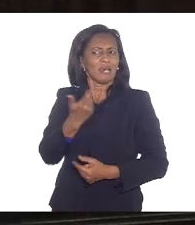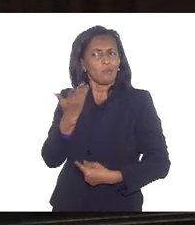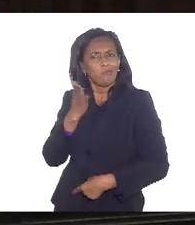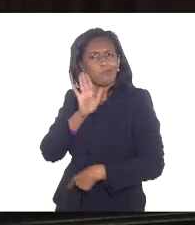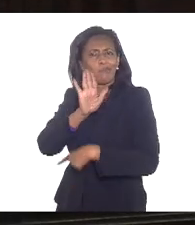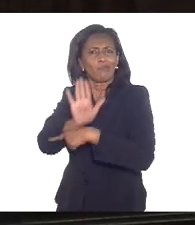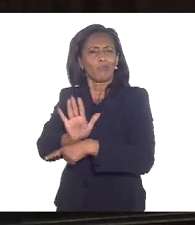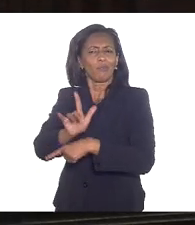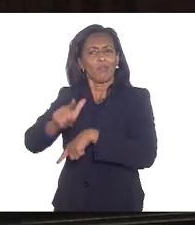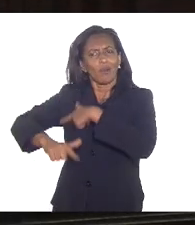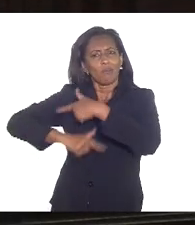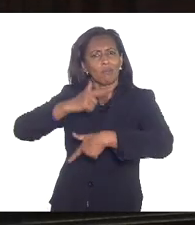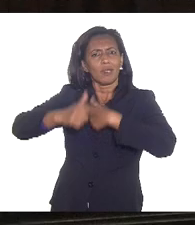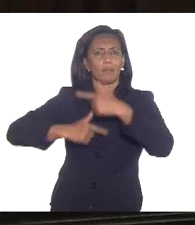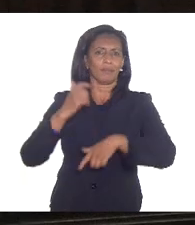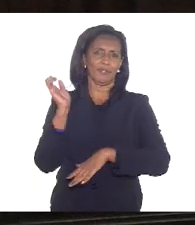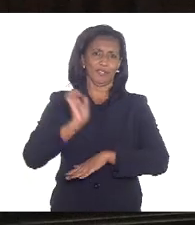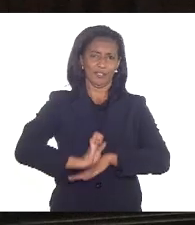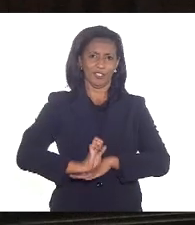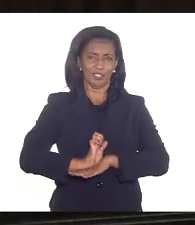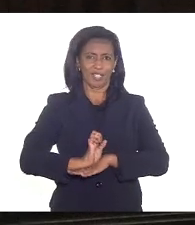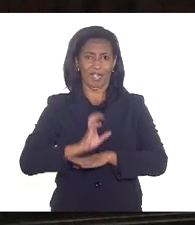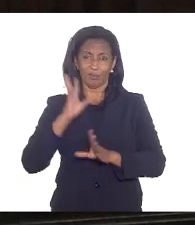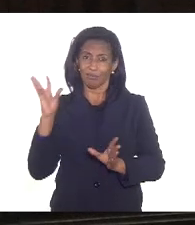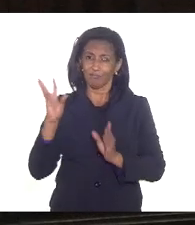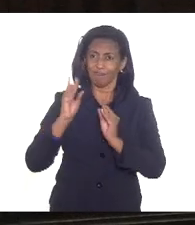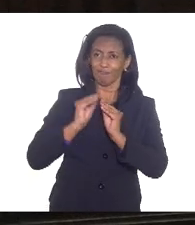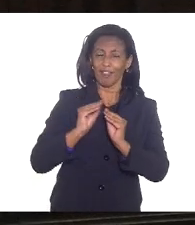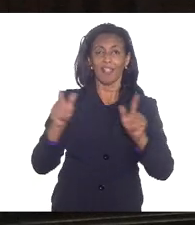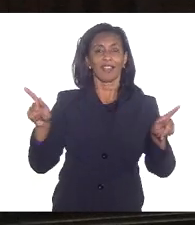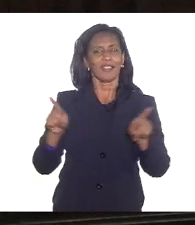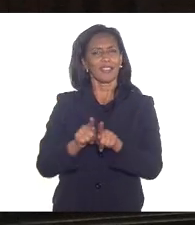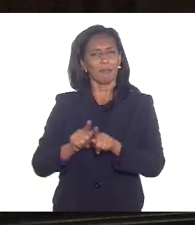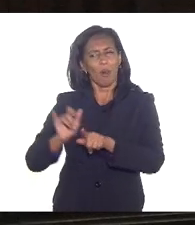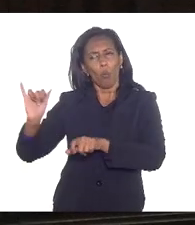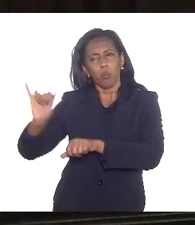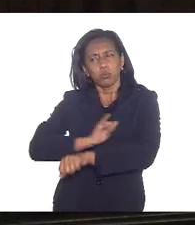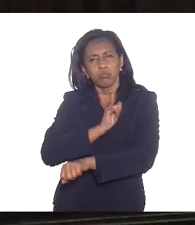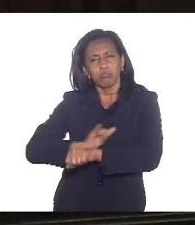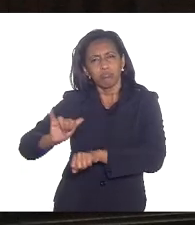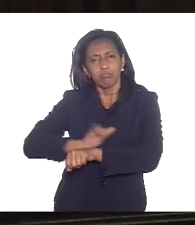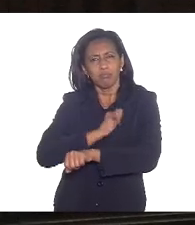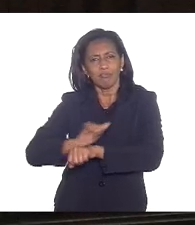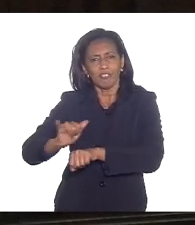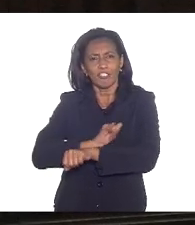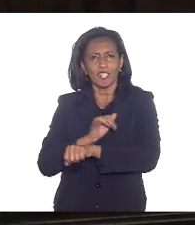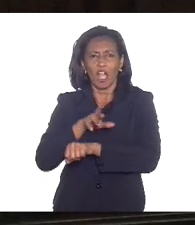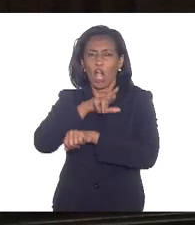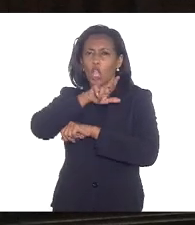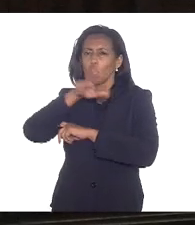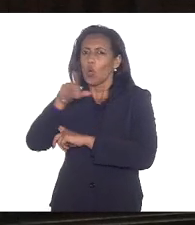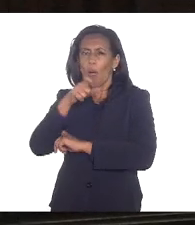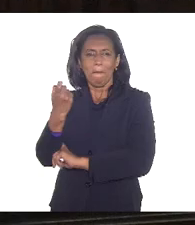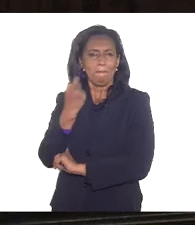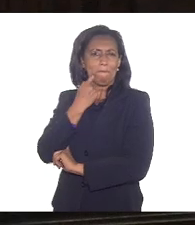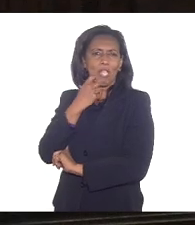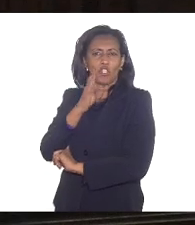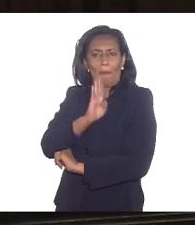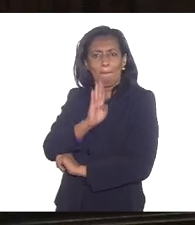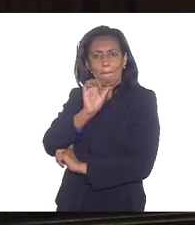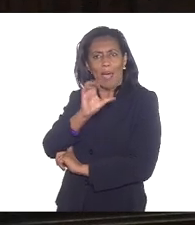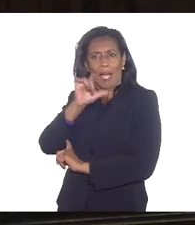Defesa do Servidor do estado aglutinando aqui uma estratégia que não é um bacalhau não